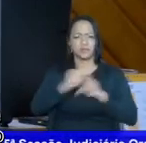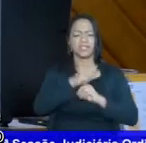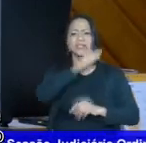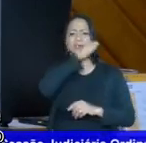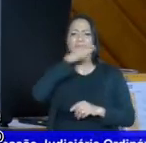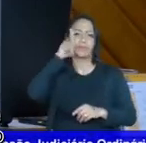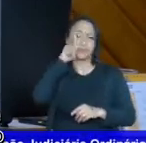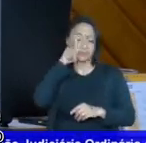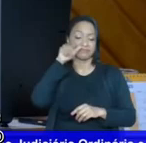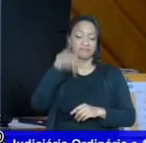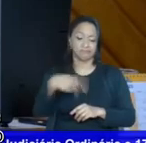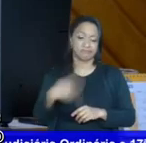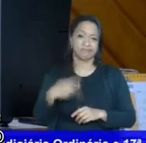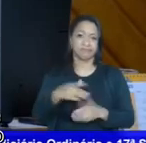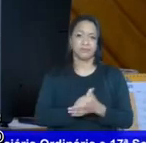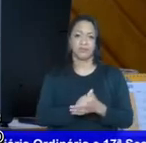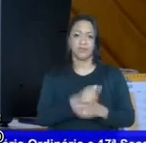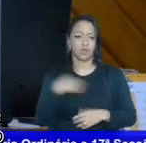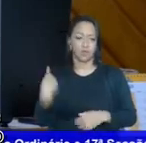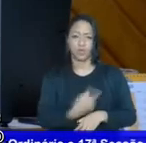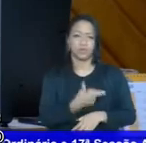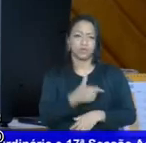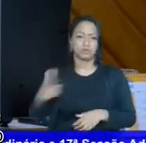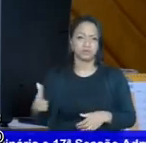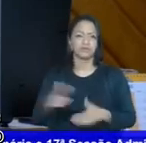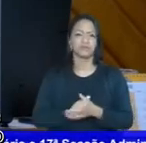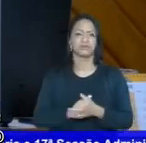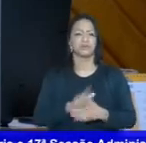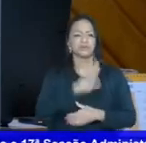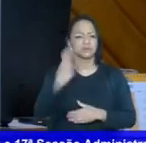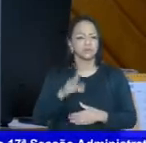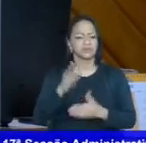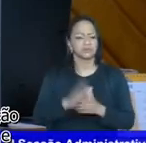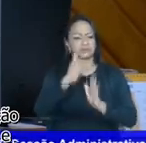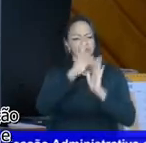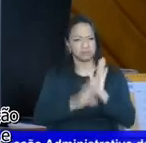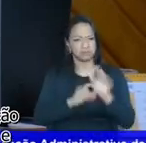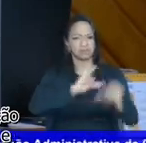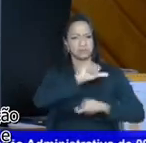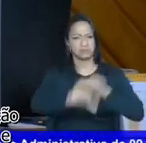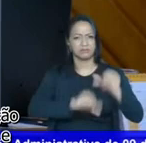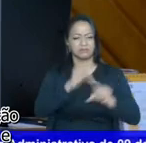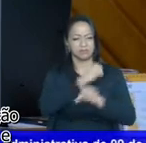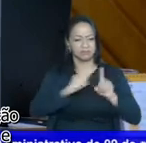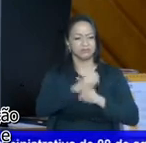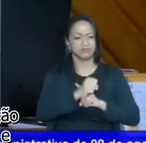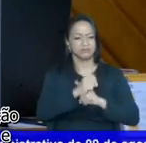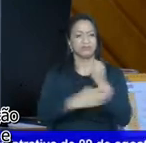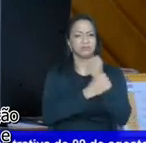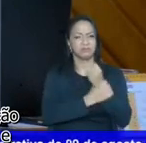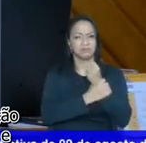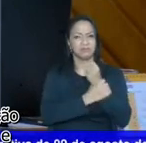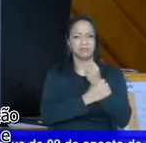amapaense, porque não estaremos, então, aplicando o direito para transformar a sociedade e